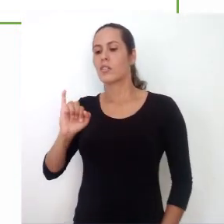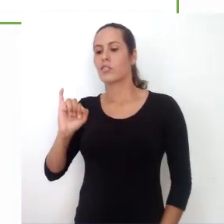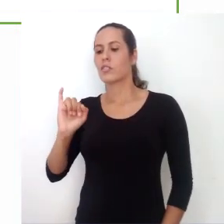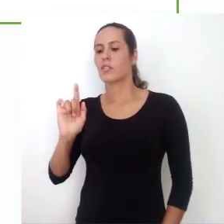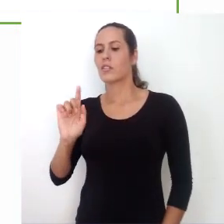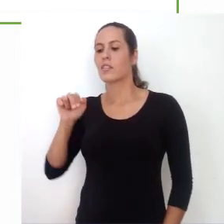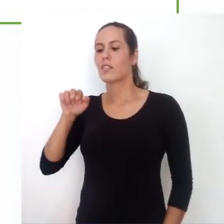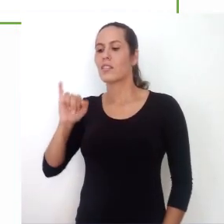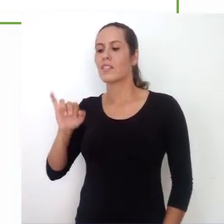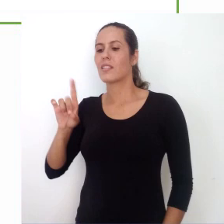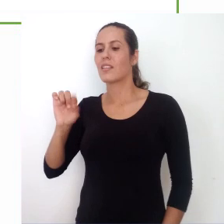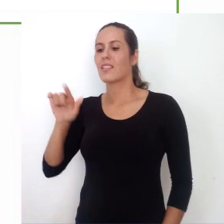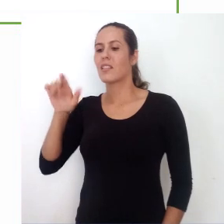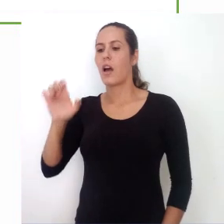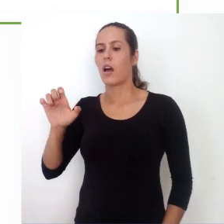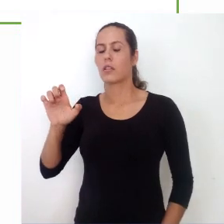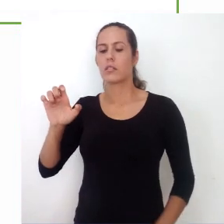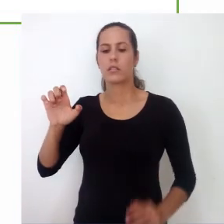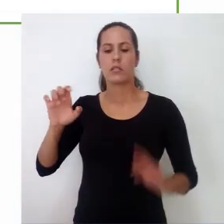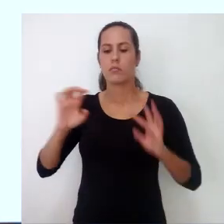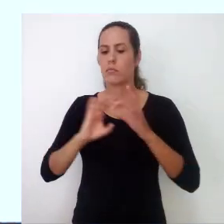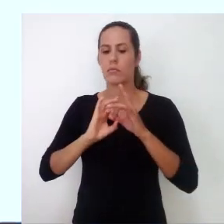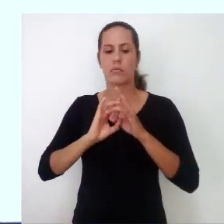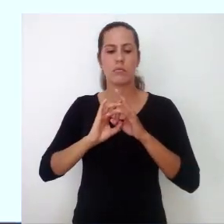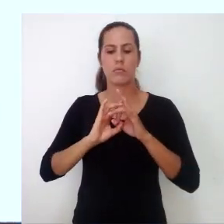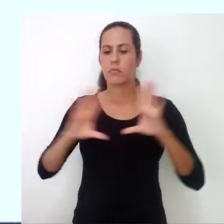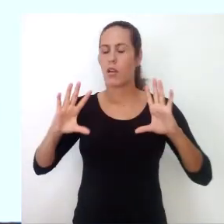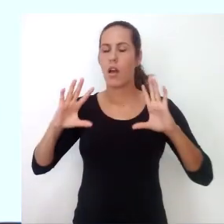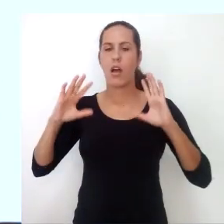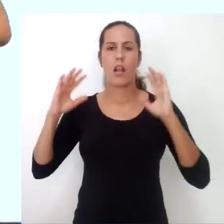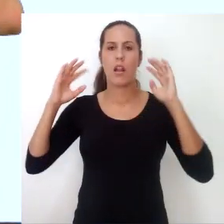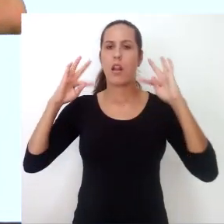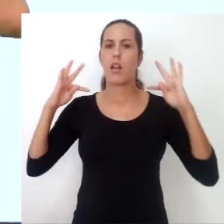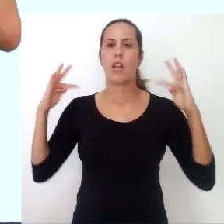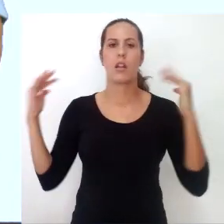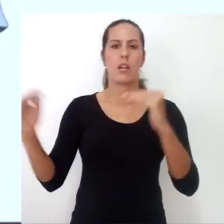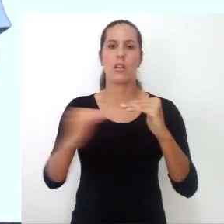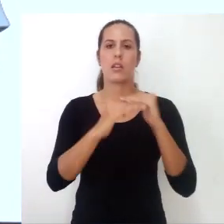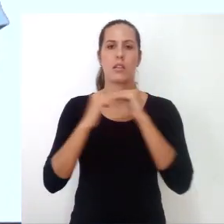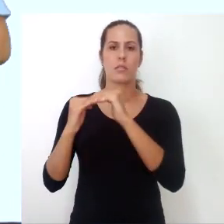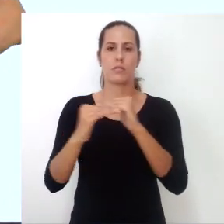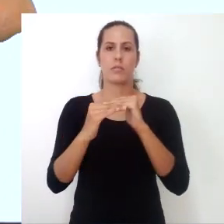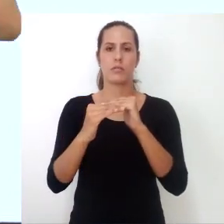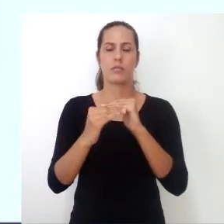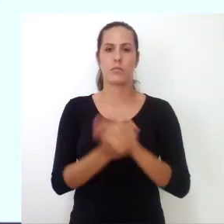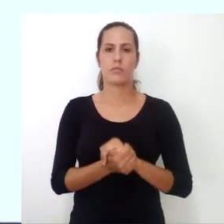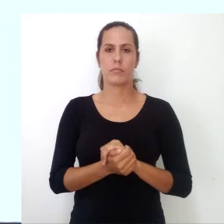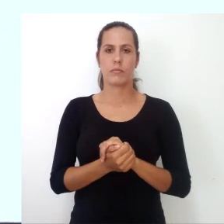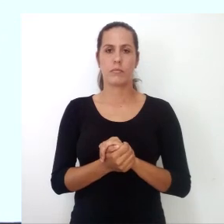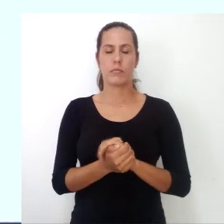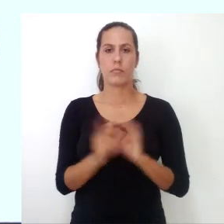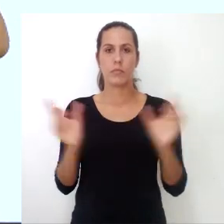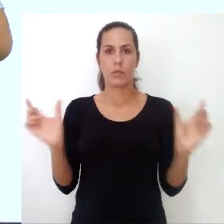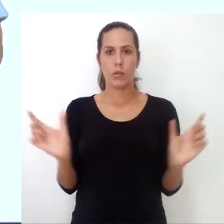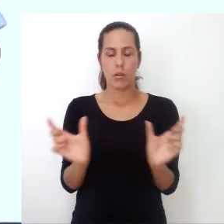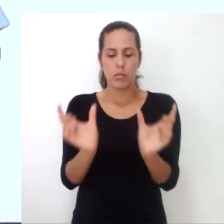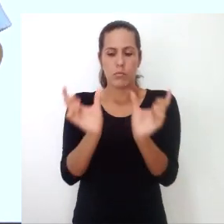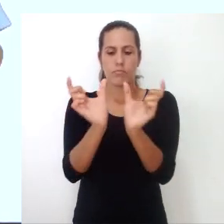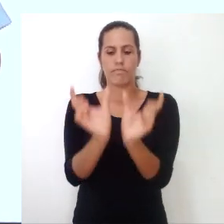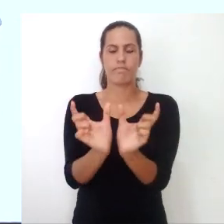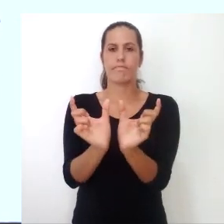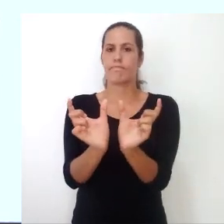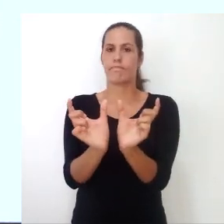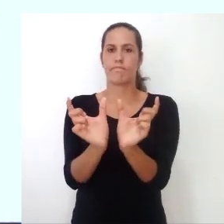em dignidade e em direitos. Eu acho que esta frase, que essa defesa, por si só, ela já fala